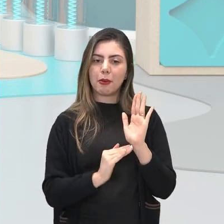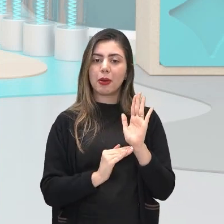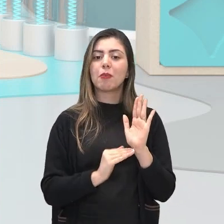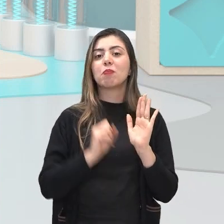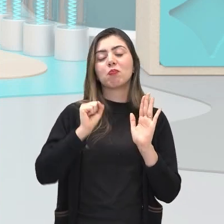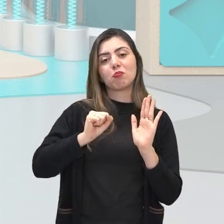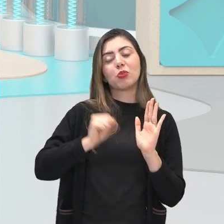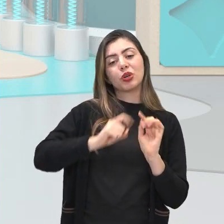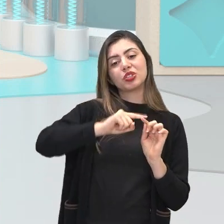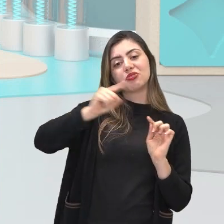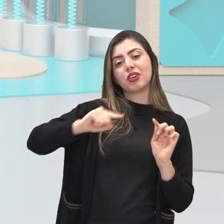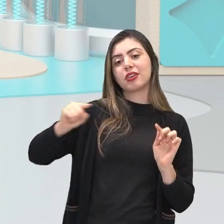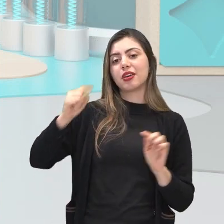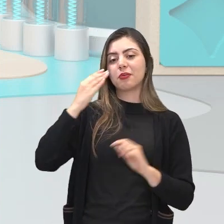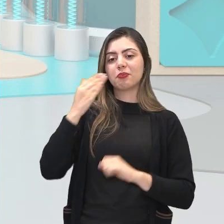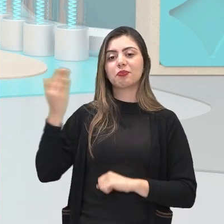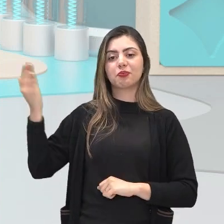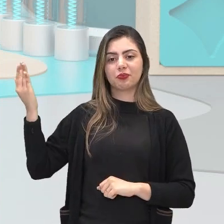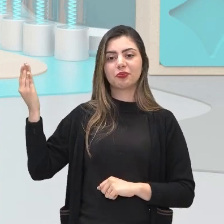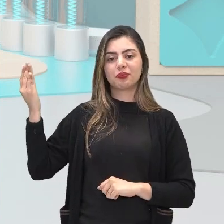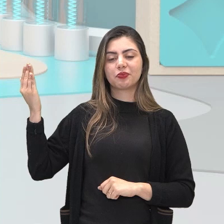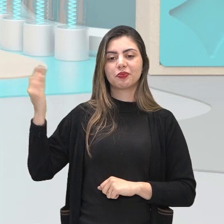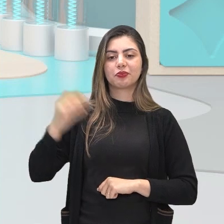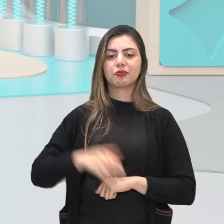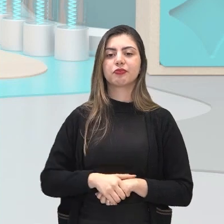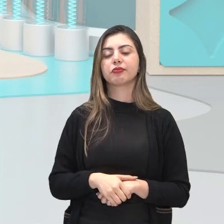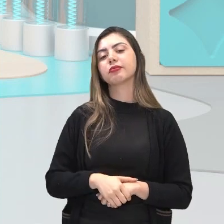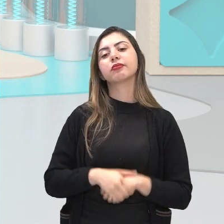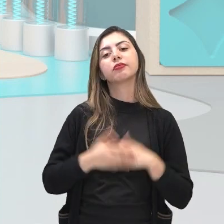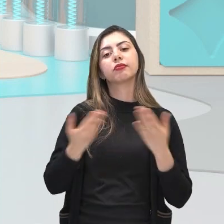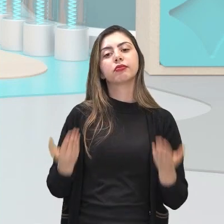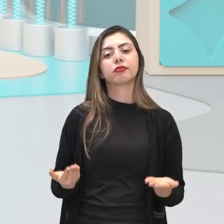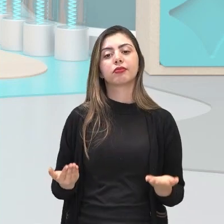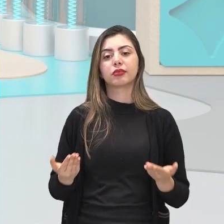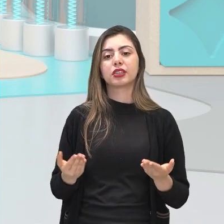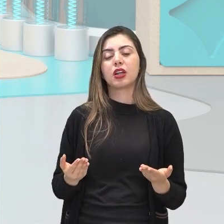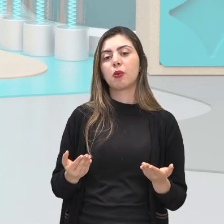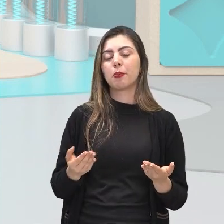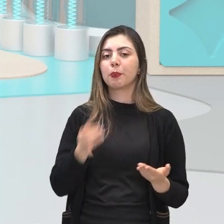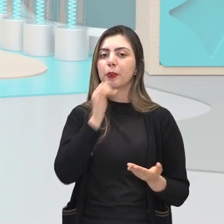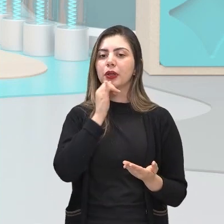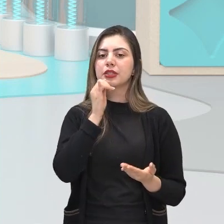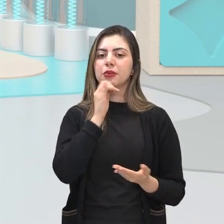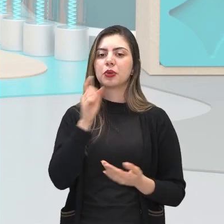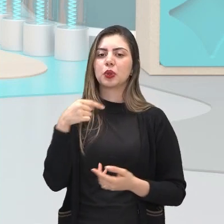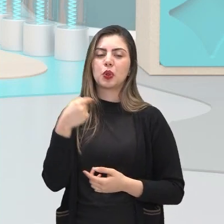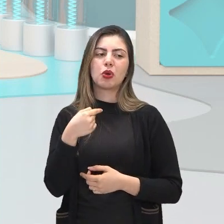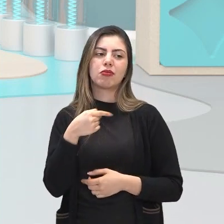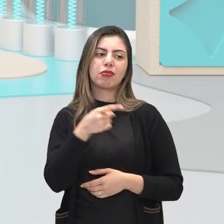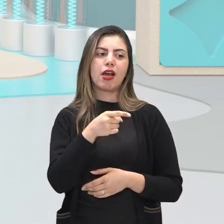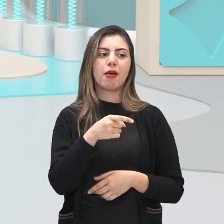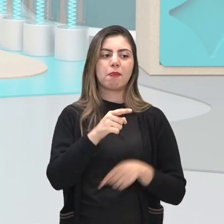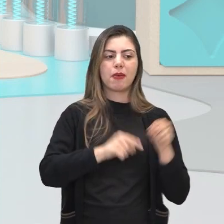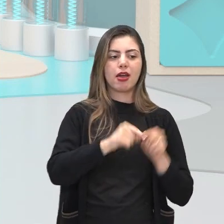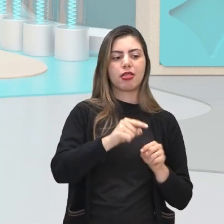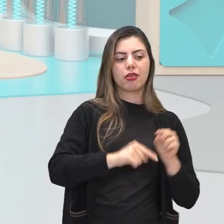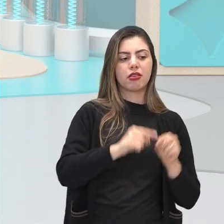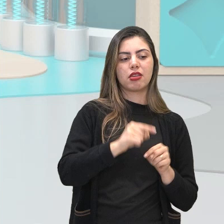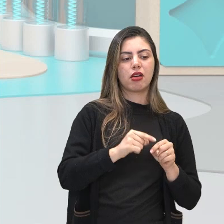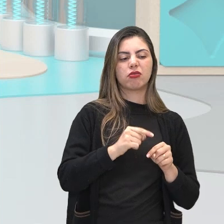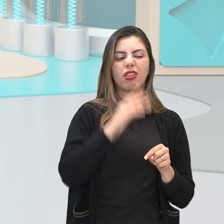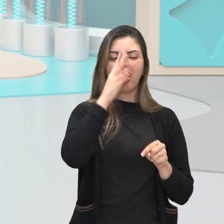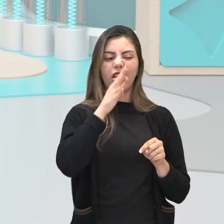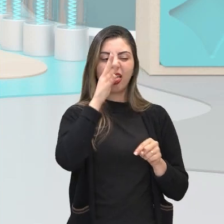vermelho ao violeta. E isso não vai funcionar se nós pegarmos qualquer material.